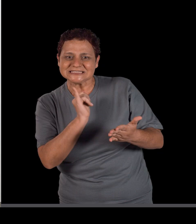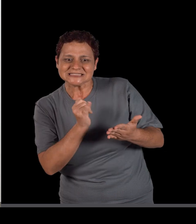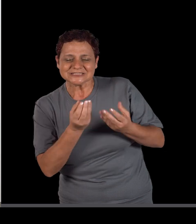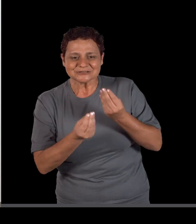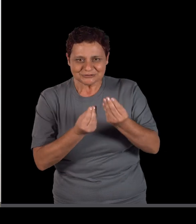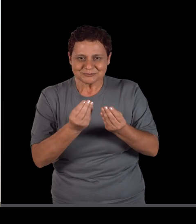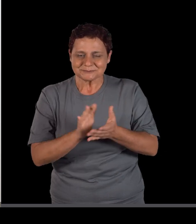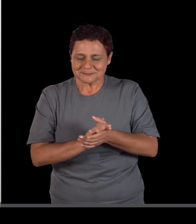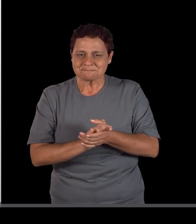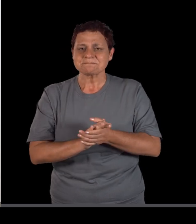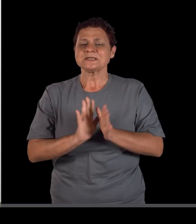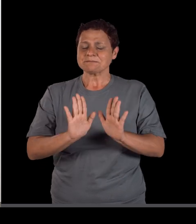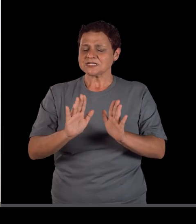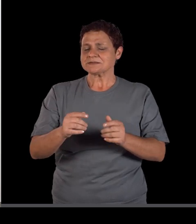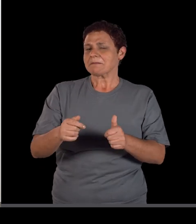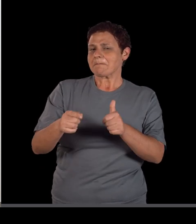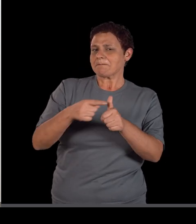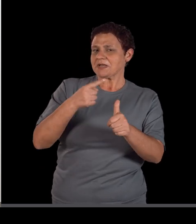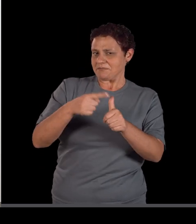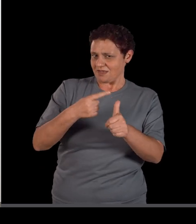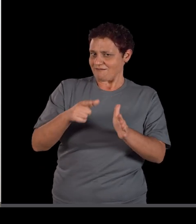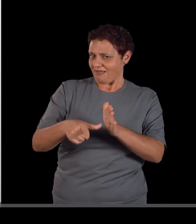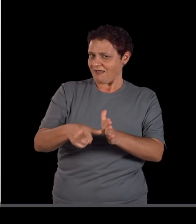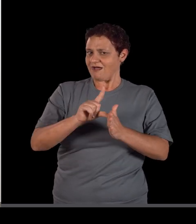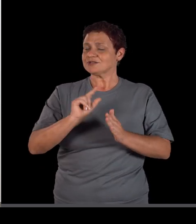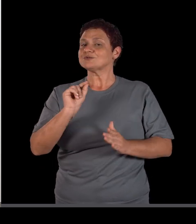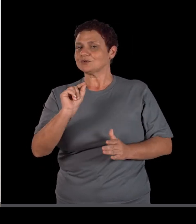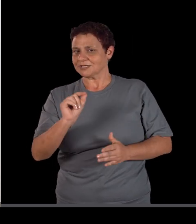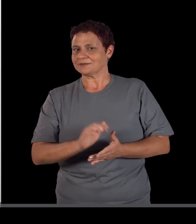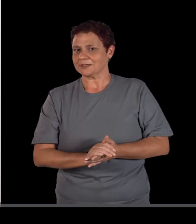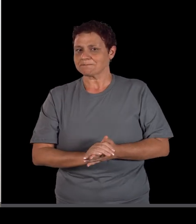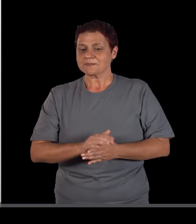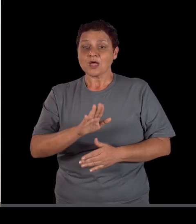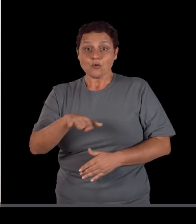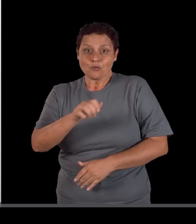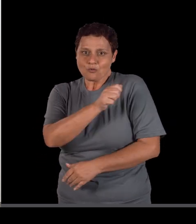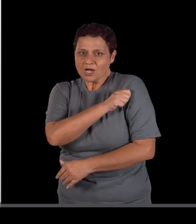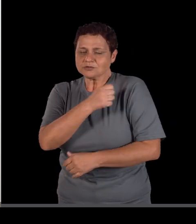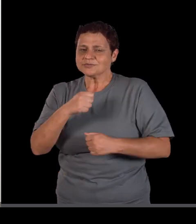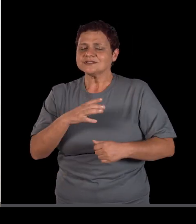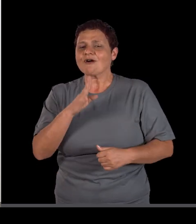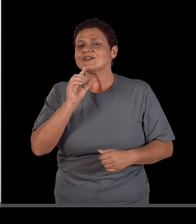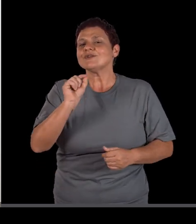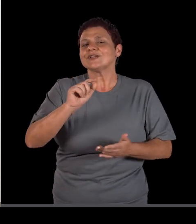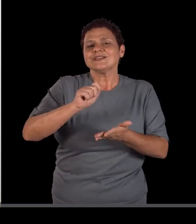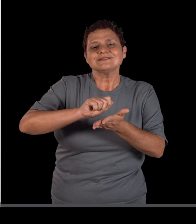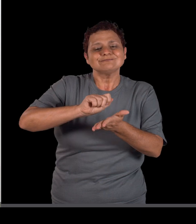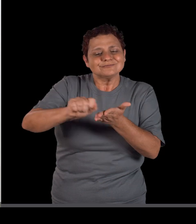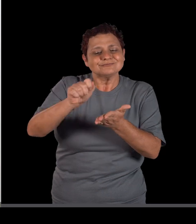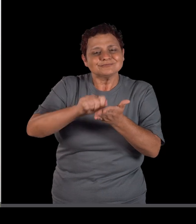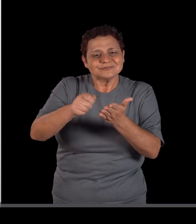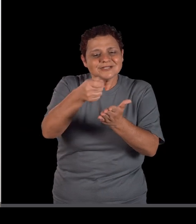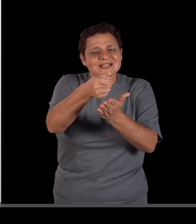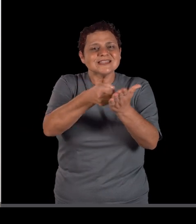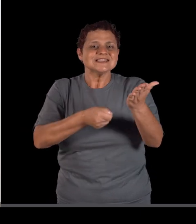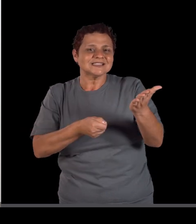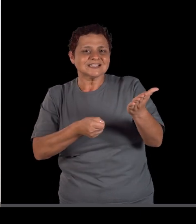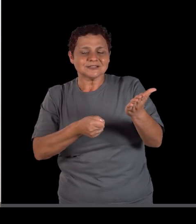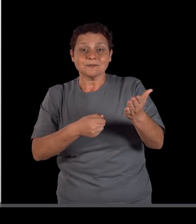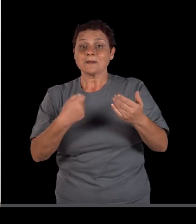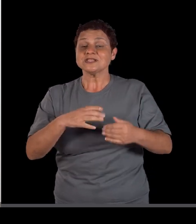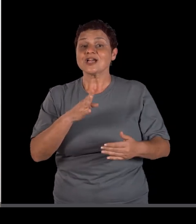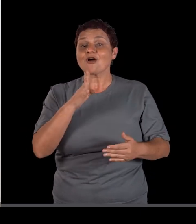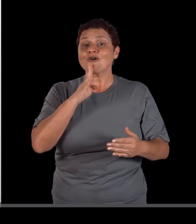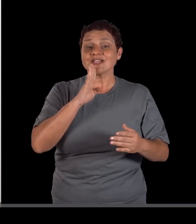dissertativo? Só que primeiro, antes de tudo, o aluno precisa saber o que é uma dissertação. Ele precisa